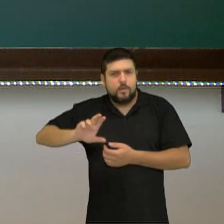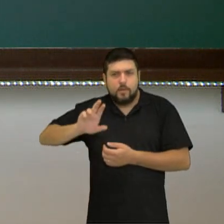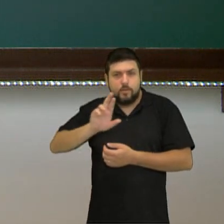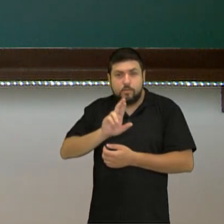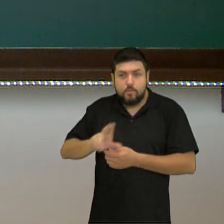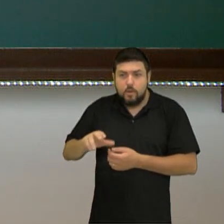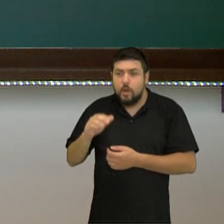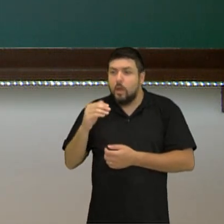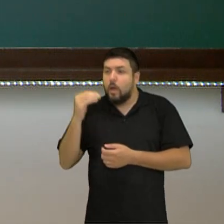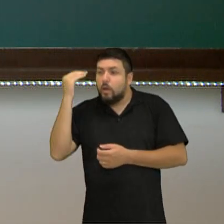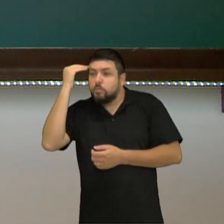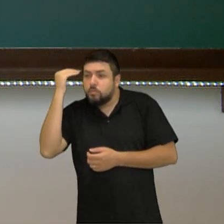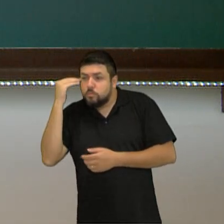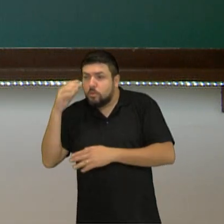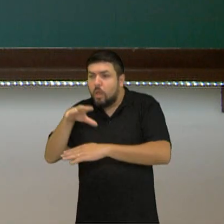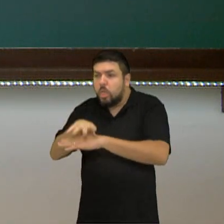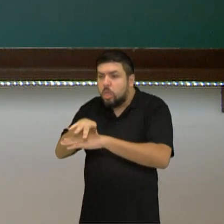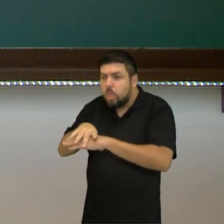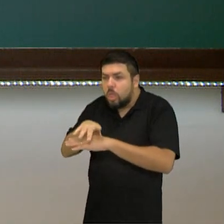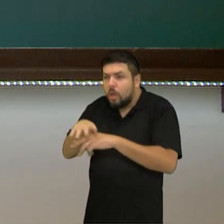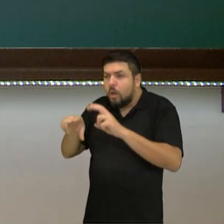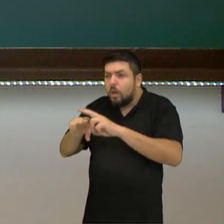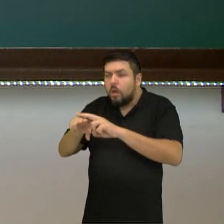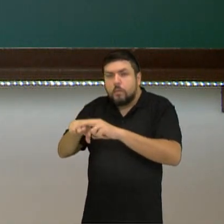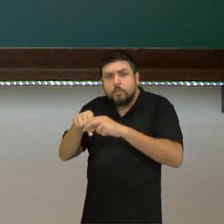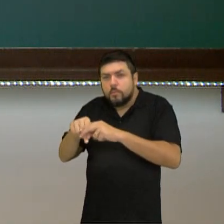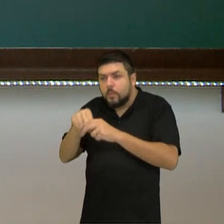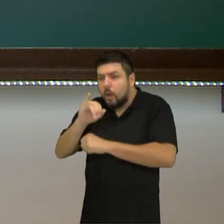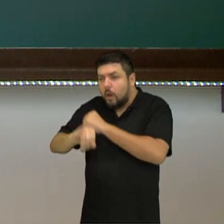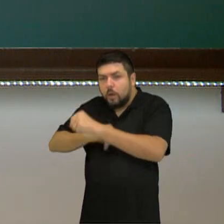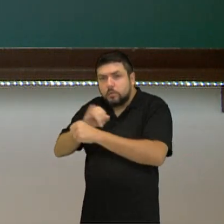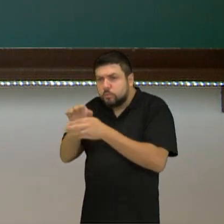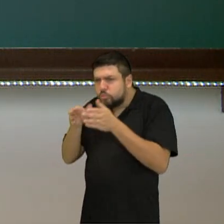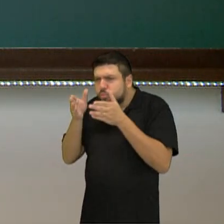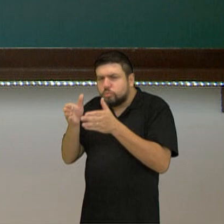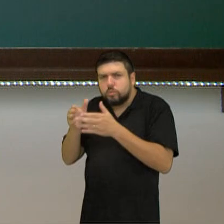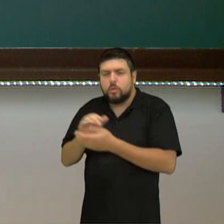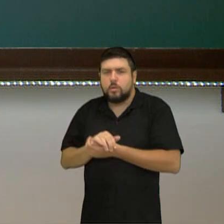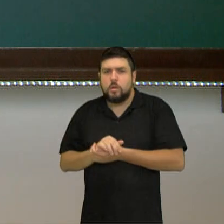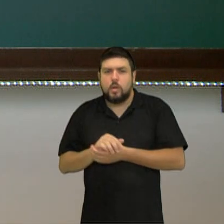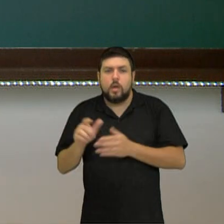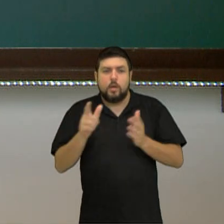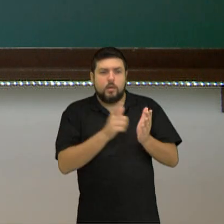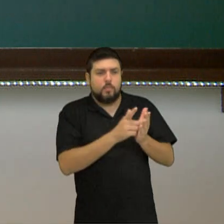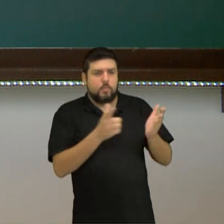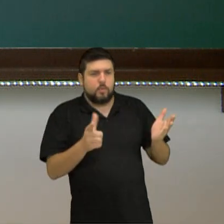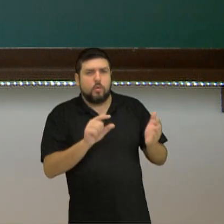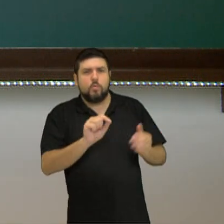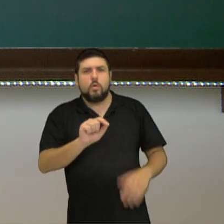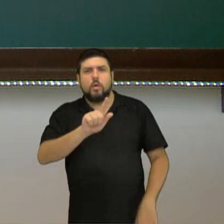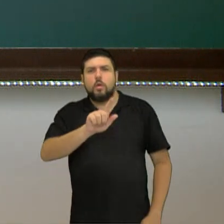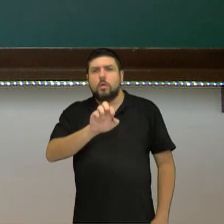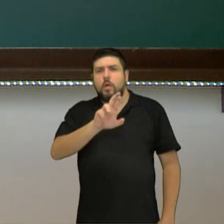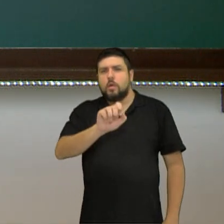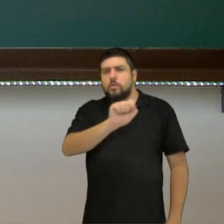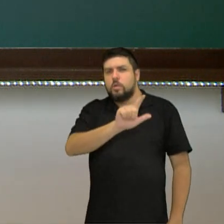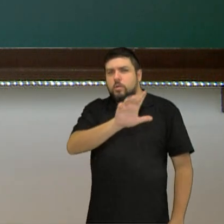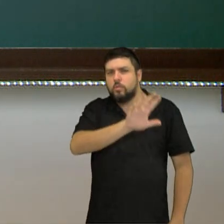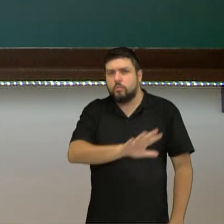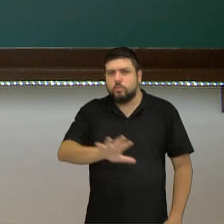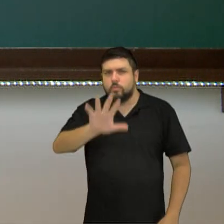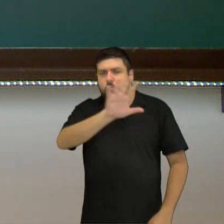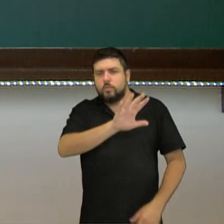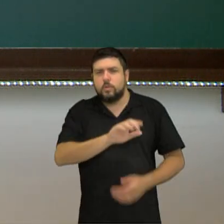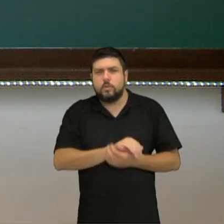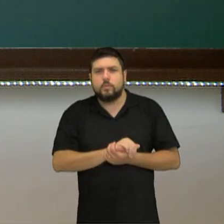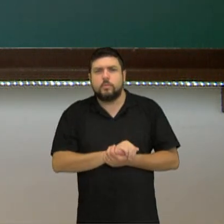ficou muito tempo conectado. Aqui ele está falando de um modo geral. Então a notícia seria um